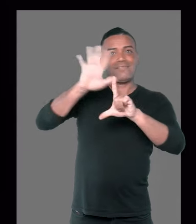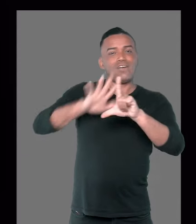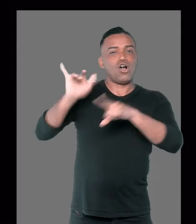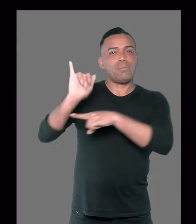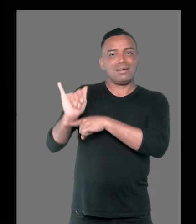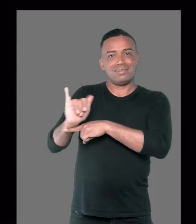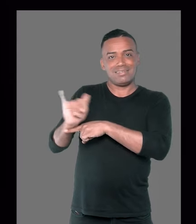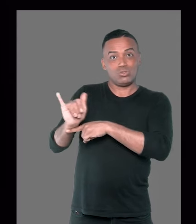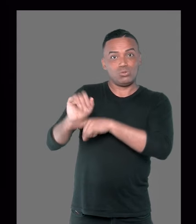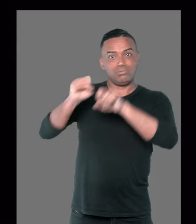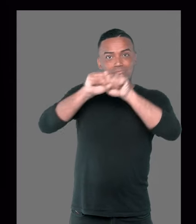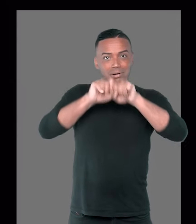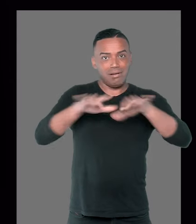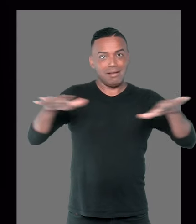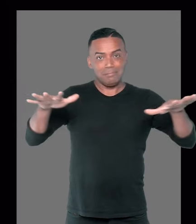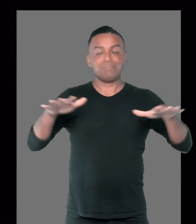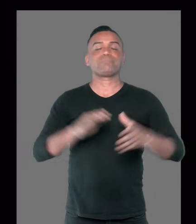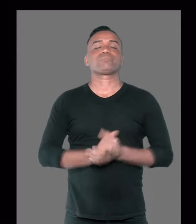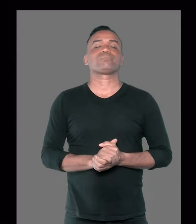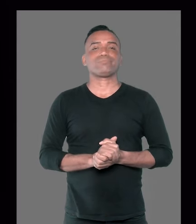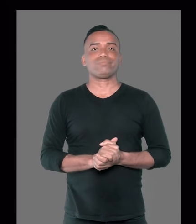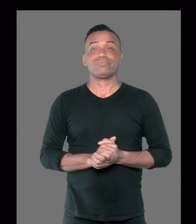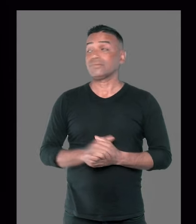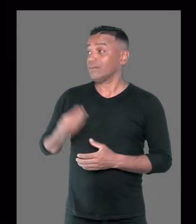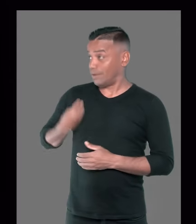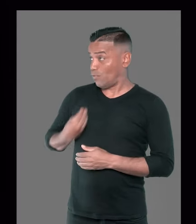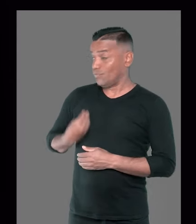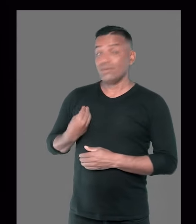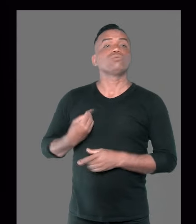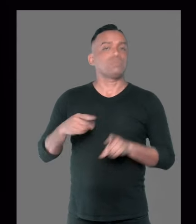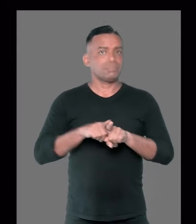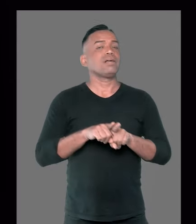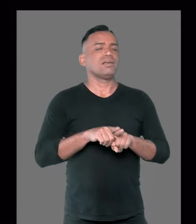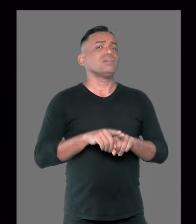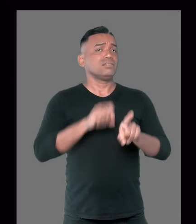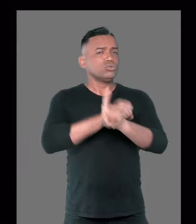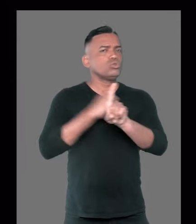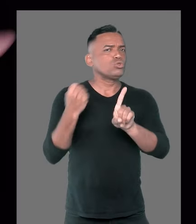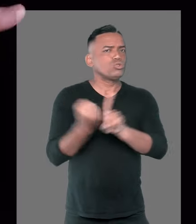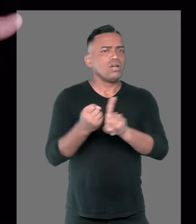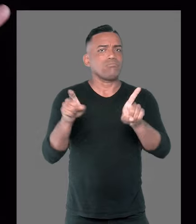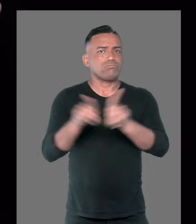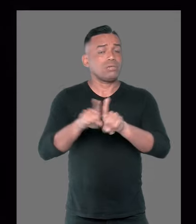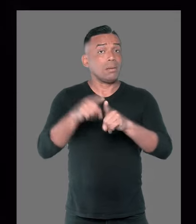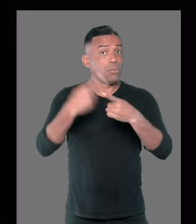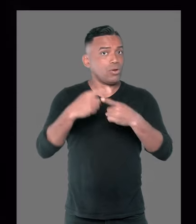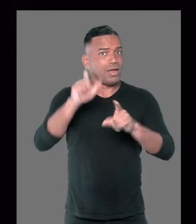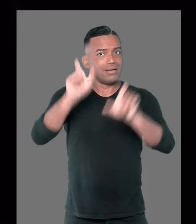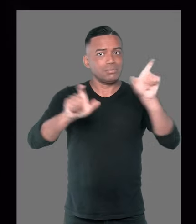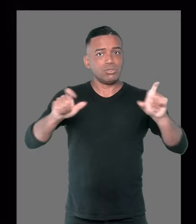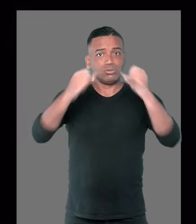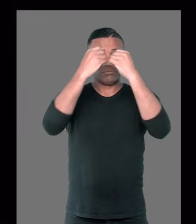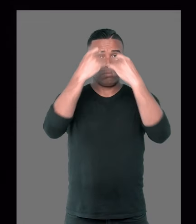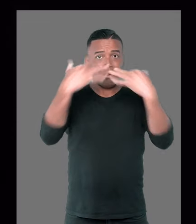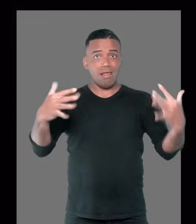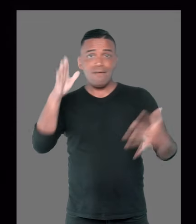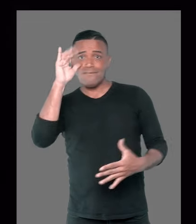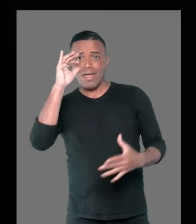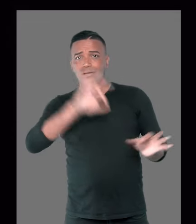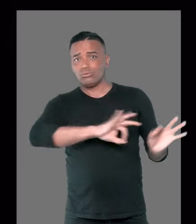YouTube tá certo eh E além disso ao vivo e social e social porque as pessoas que estariam vendo